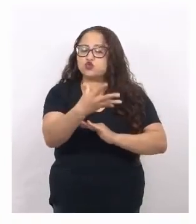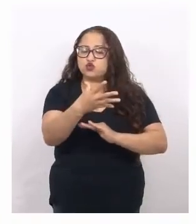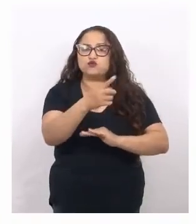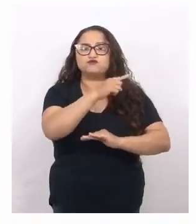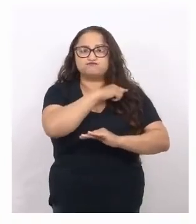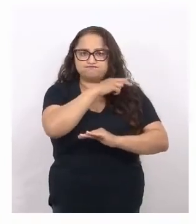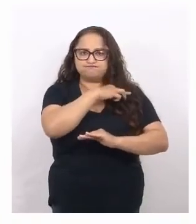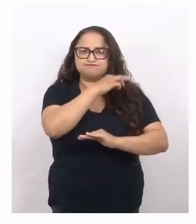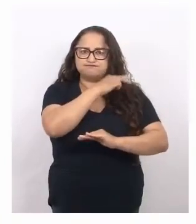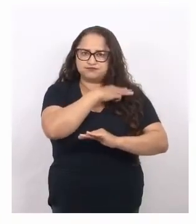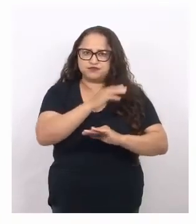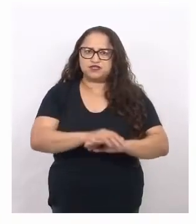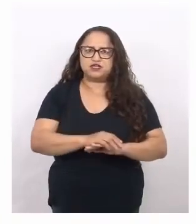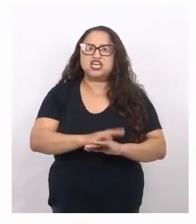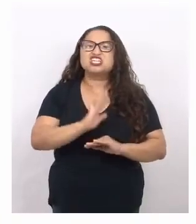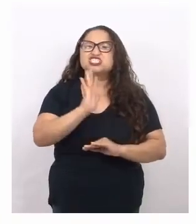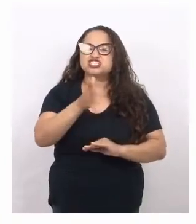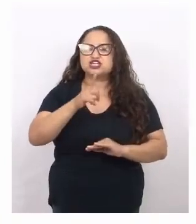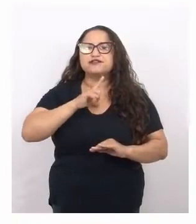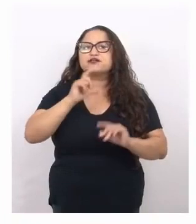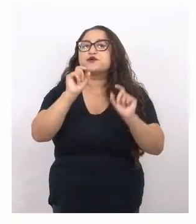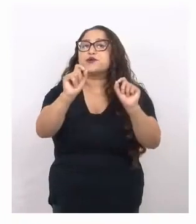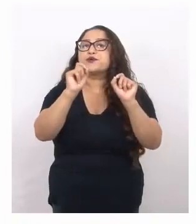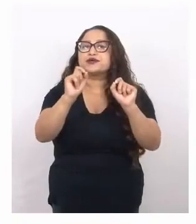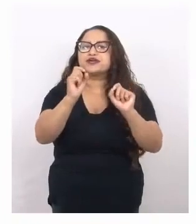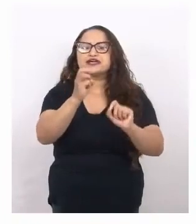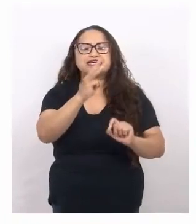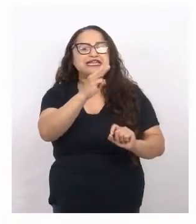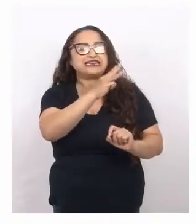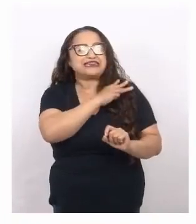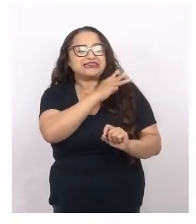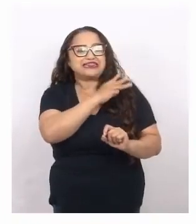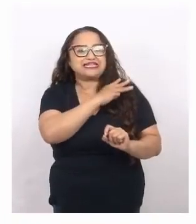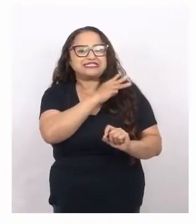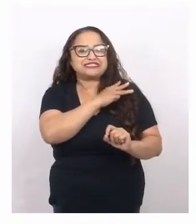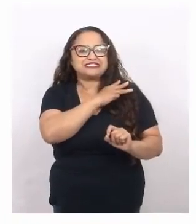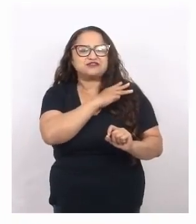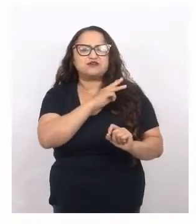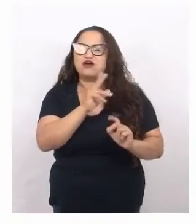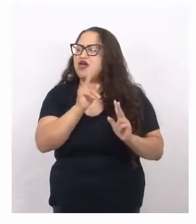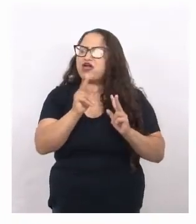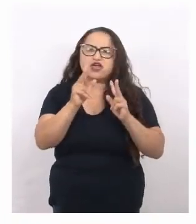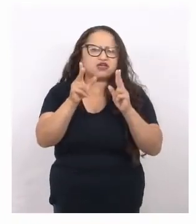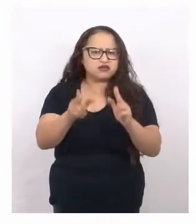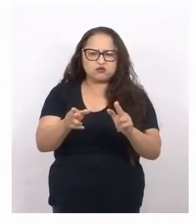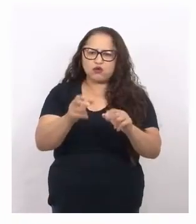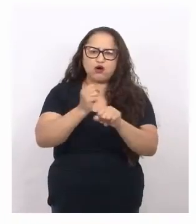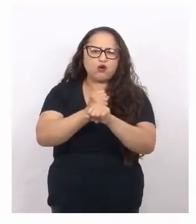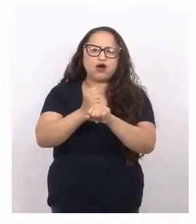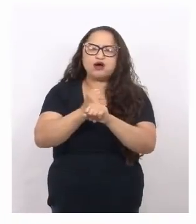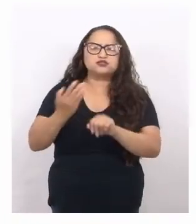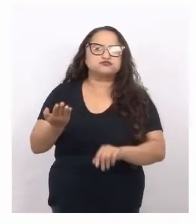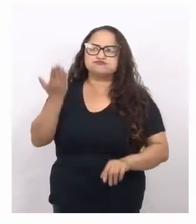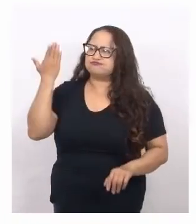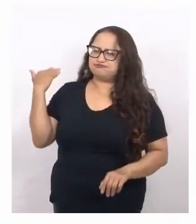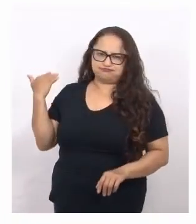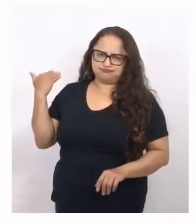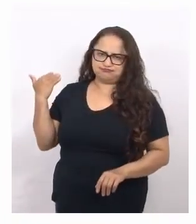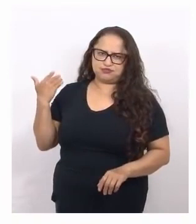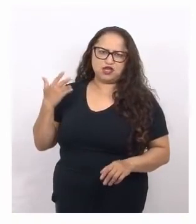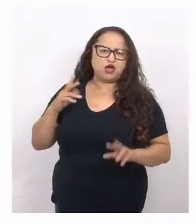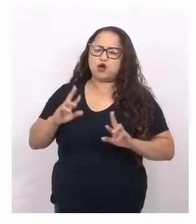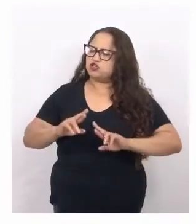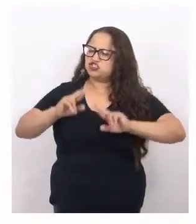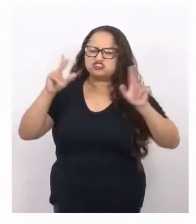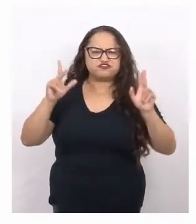atribuição de terceira série é igual foi em anos anteriores, tá? Não tem nenhuma mudança agora para a